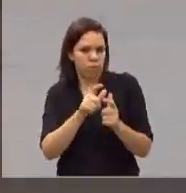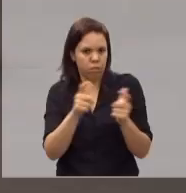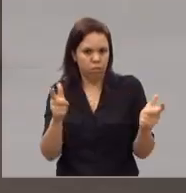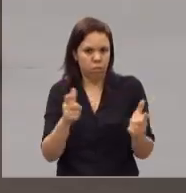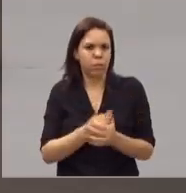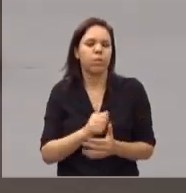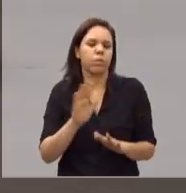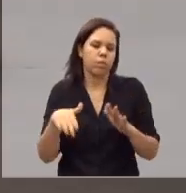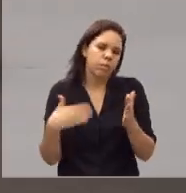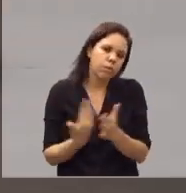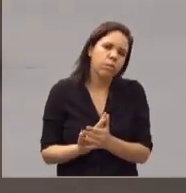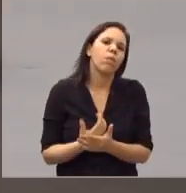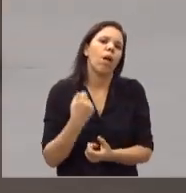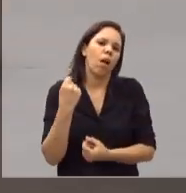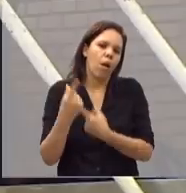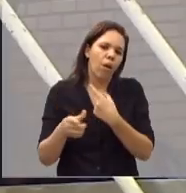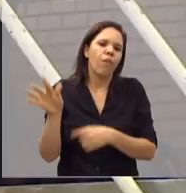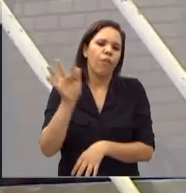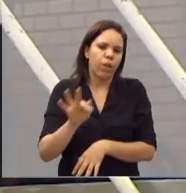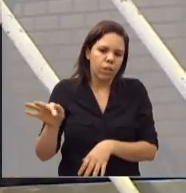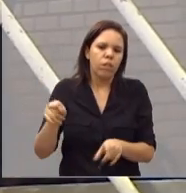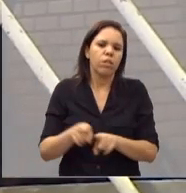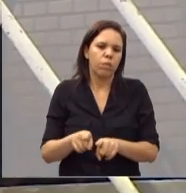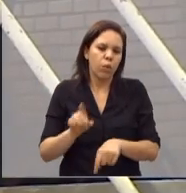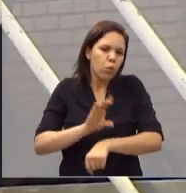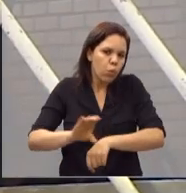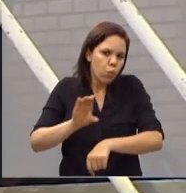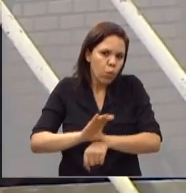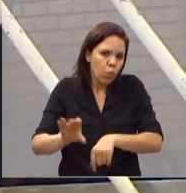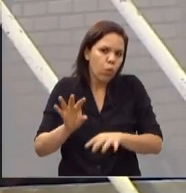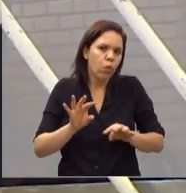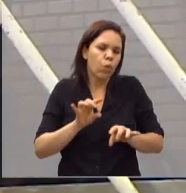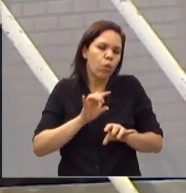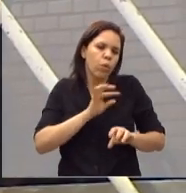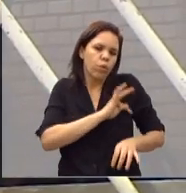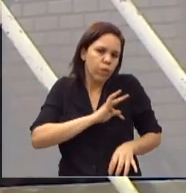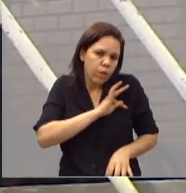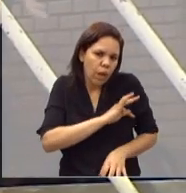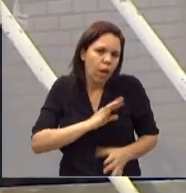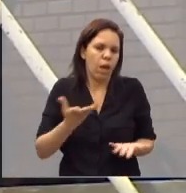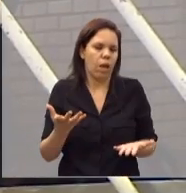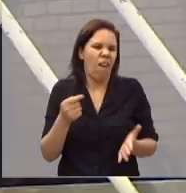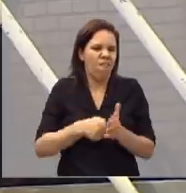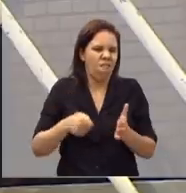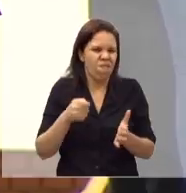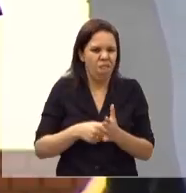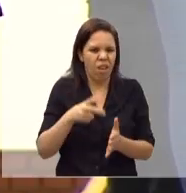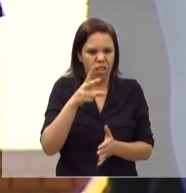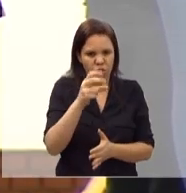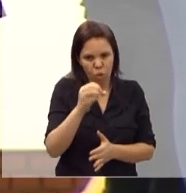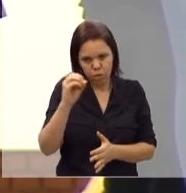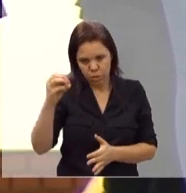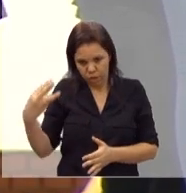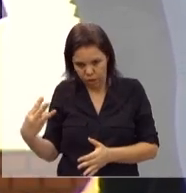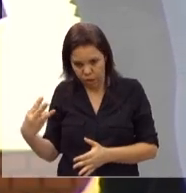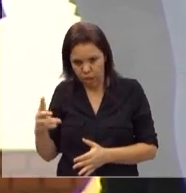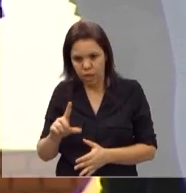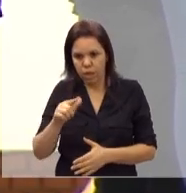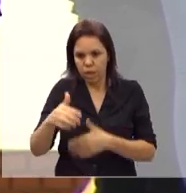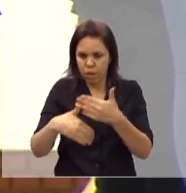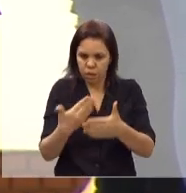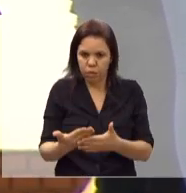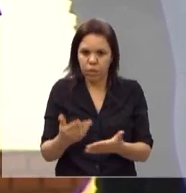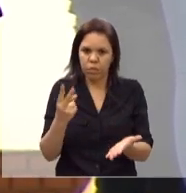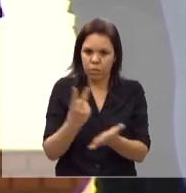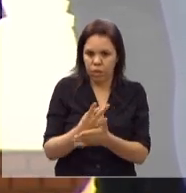estendemos até para aluno universitário e de cursinhos também. Então foi uma batalha desde 2003, depois eu dividi essa